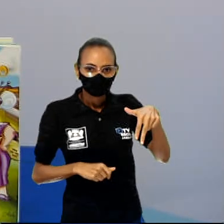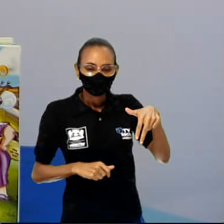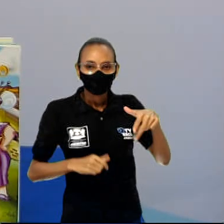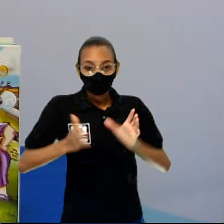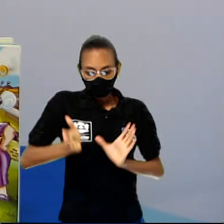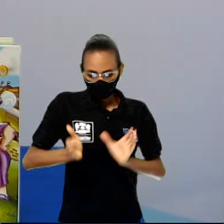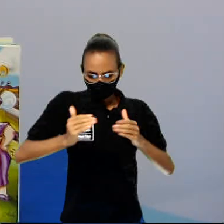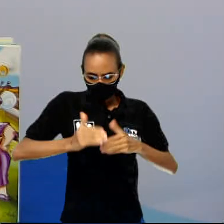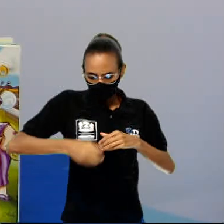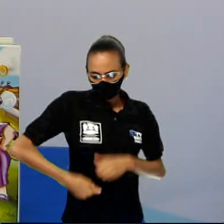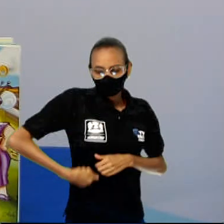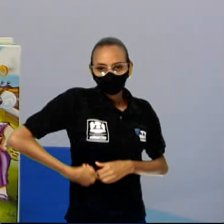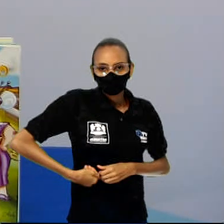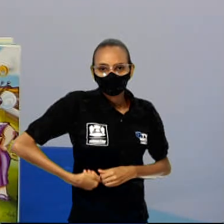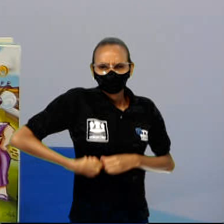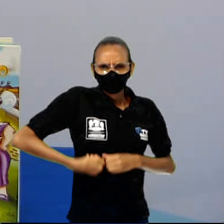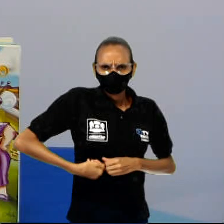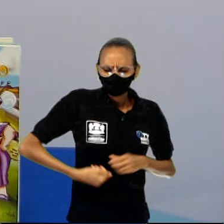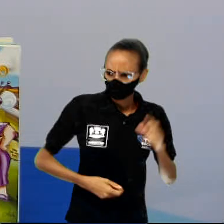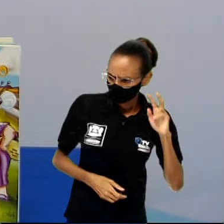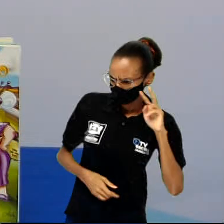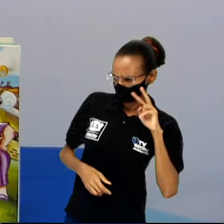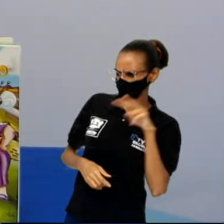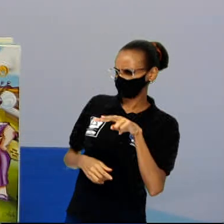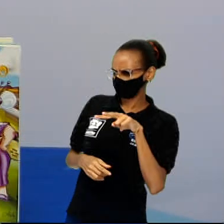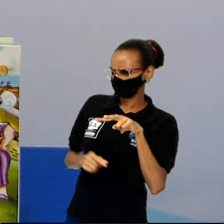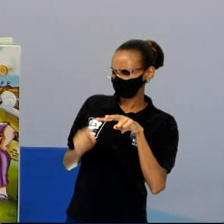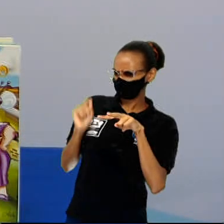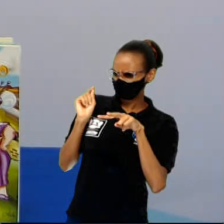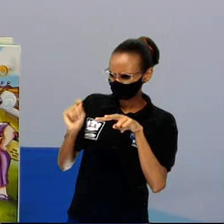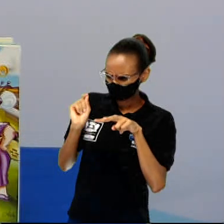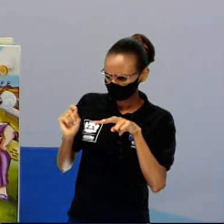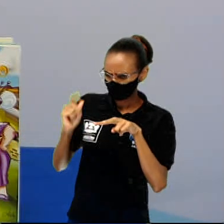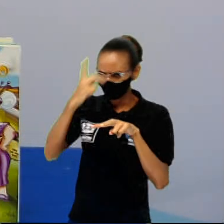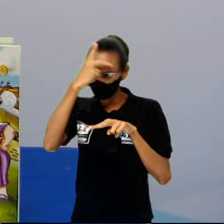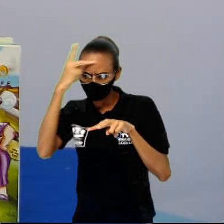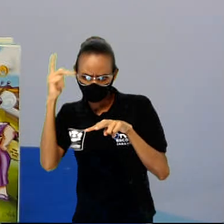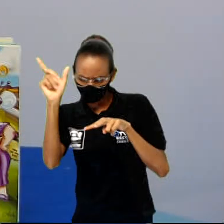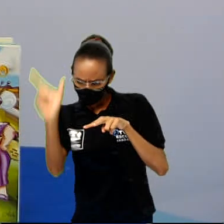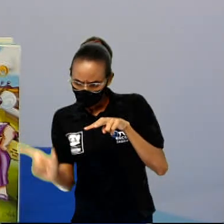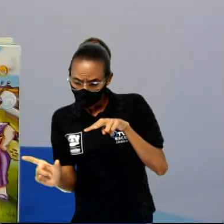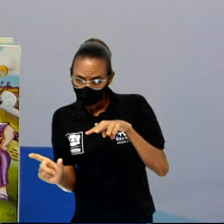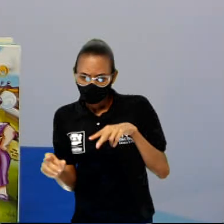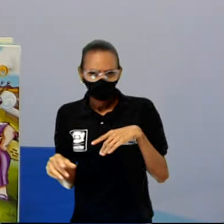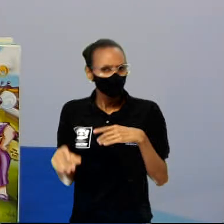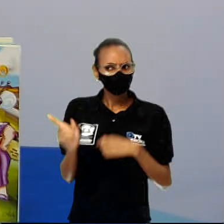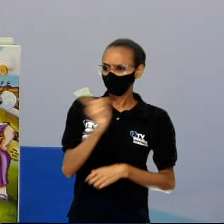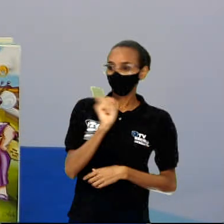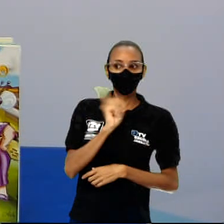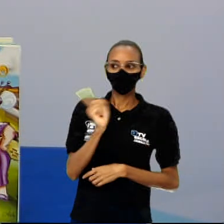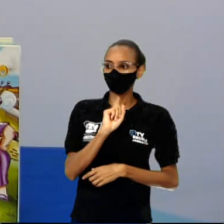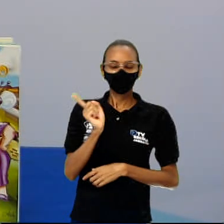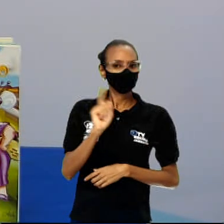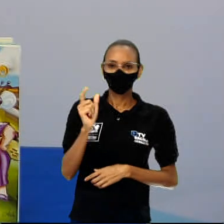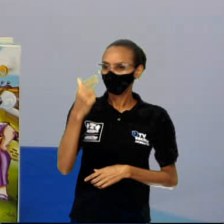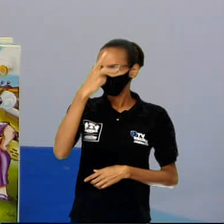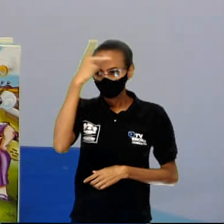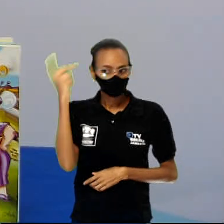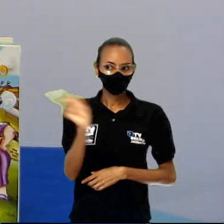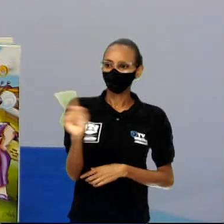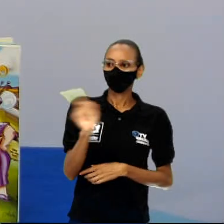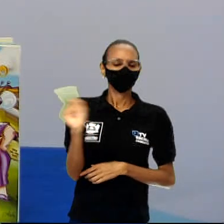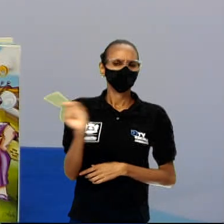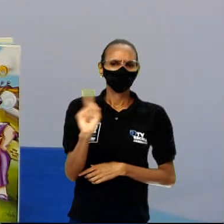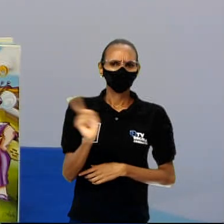enrolado na mão. Os animais olharam e falaram, aquilo é gente? O outro dizia, não, não é gente não. E